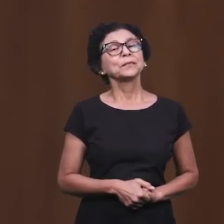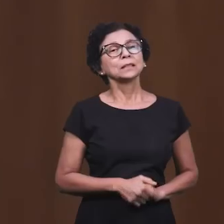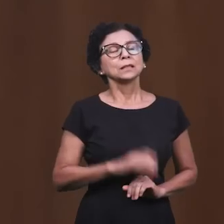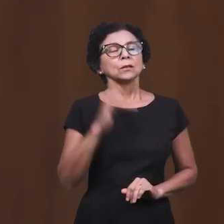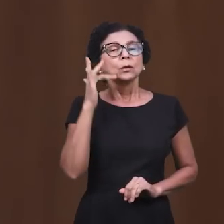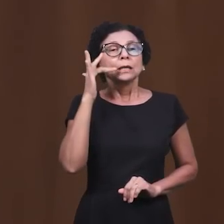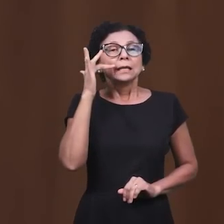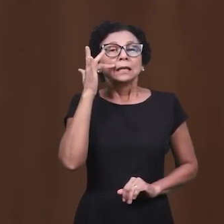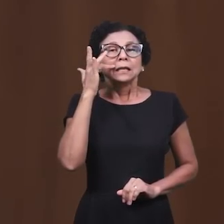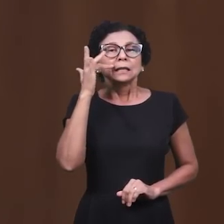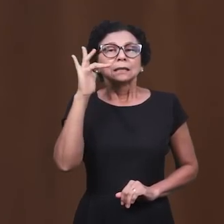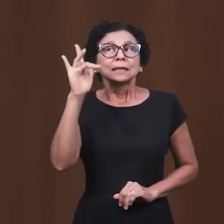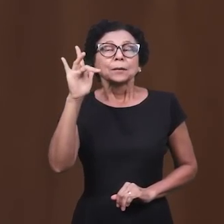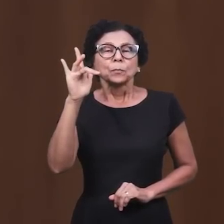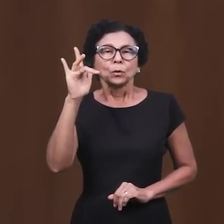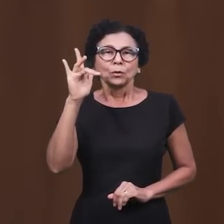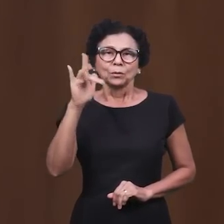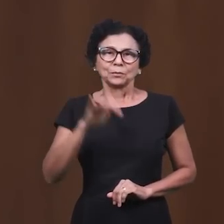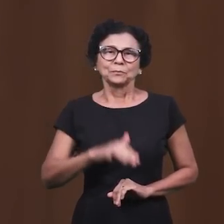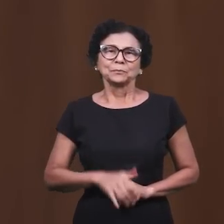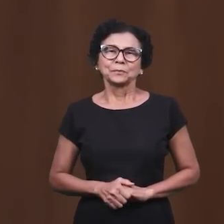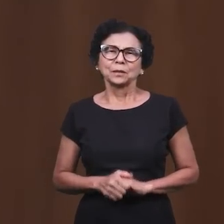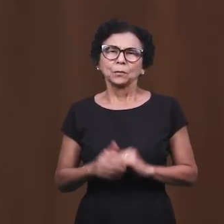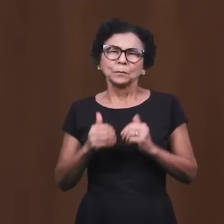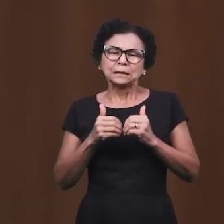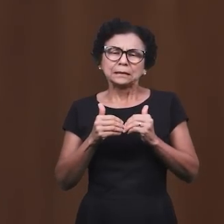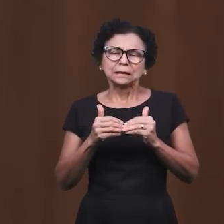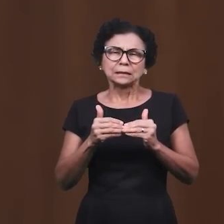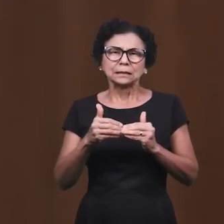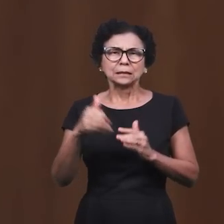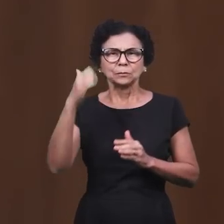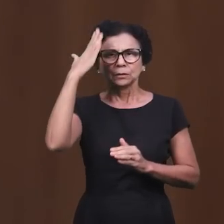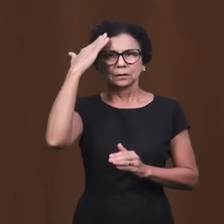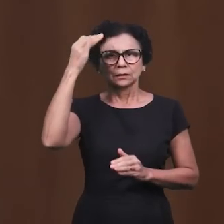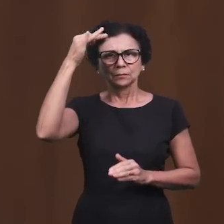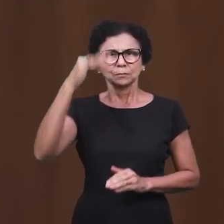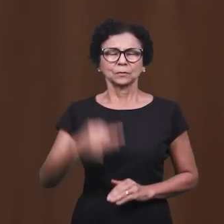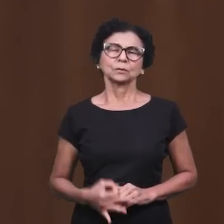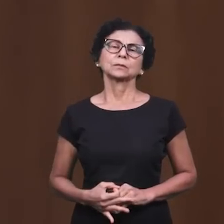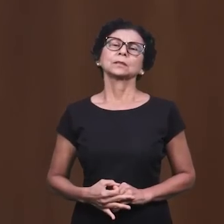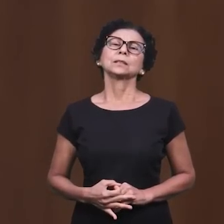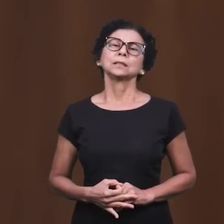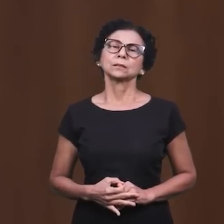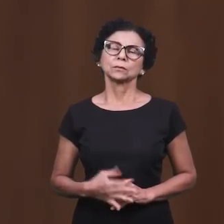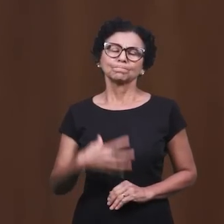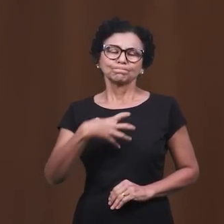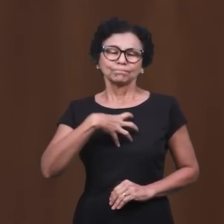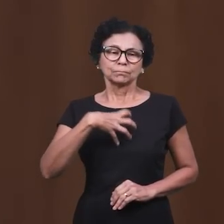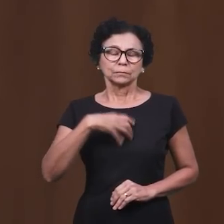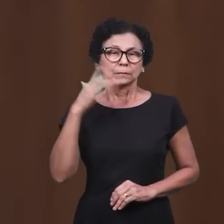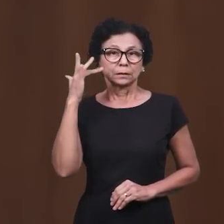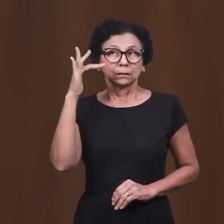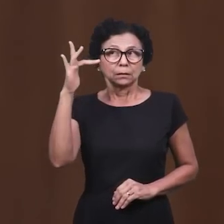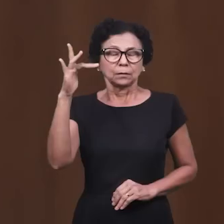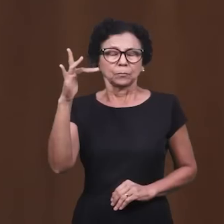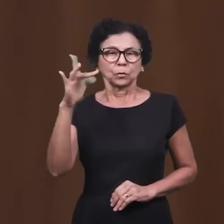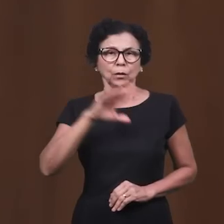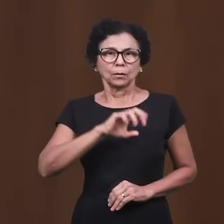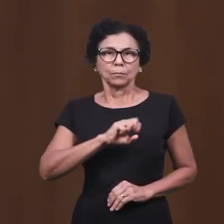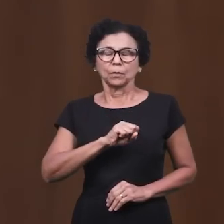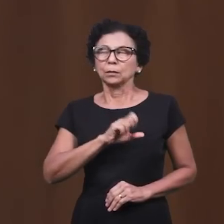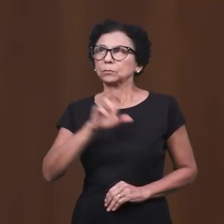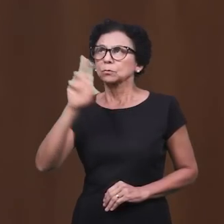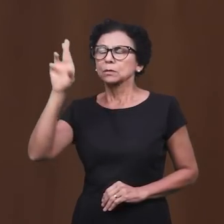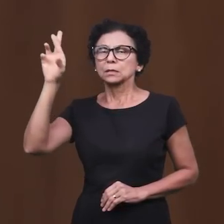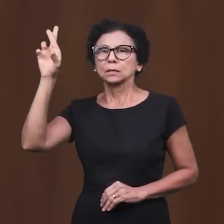Senhor, bom. que é o princípio da sabedoria, né? Quando nós temos isso na nossa vida, quando nós temos esse temor do Senhor sobre nós, quando nós o amamos, quando nós